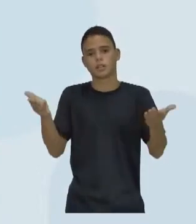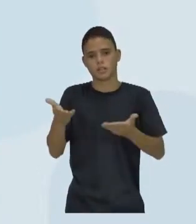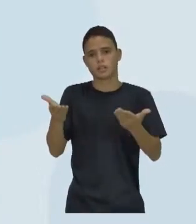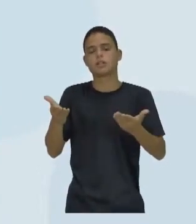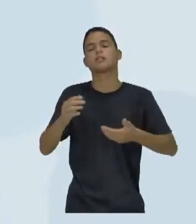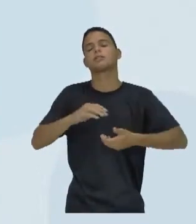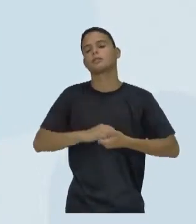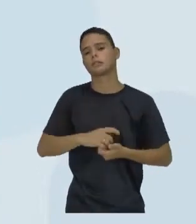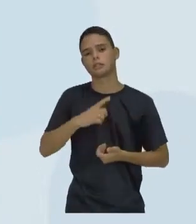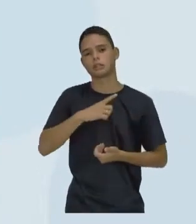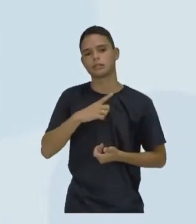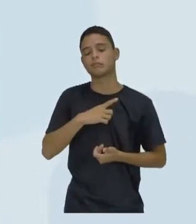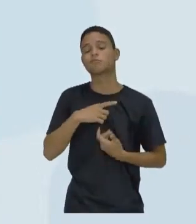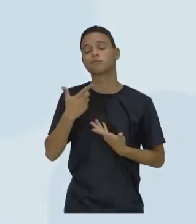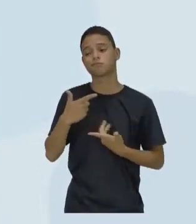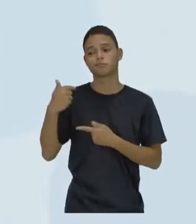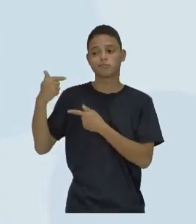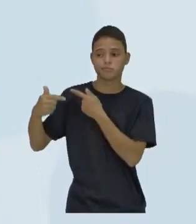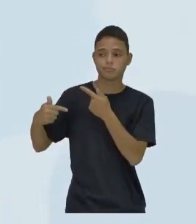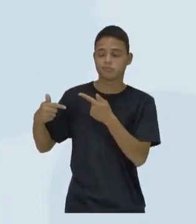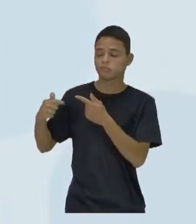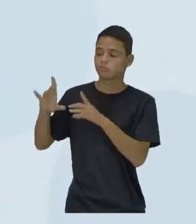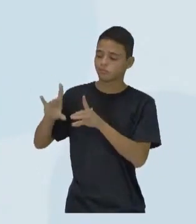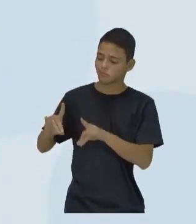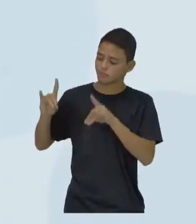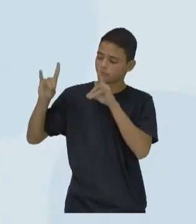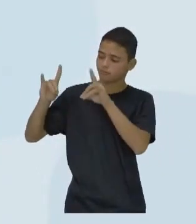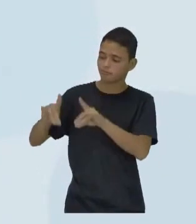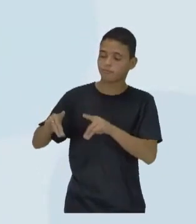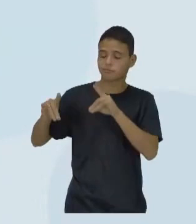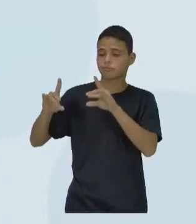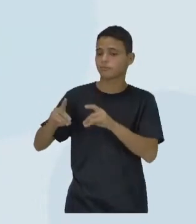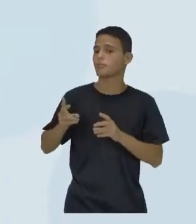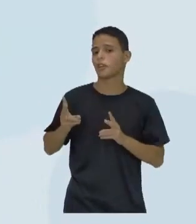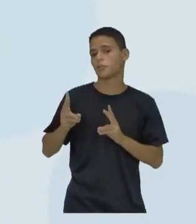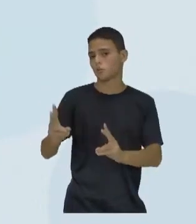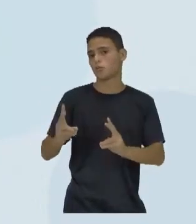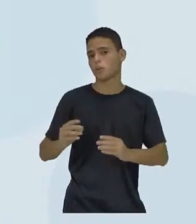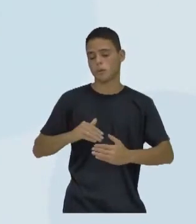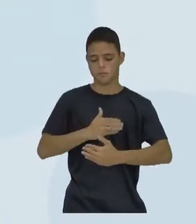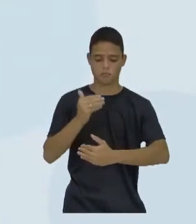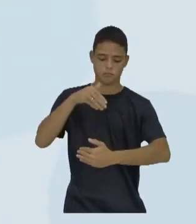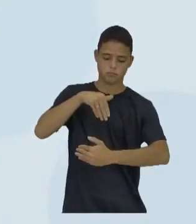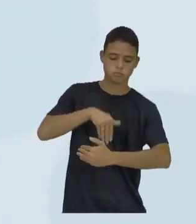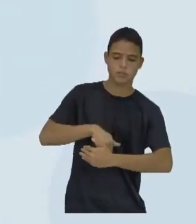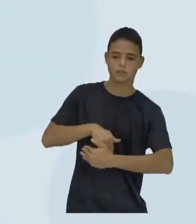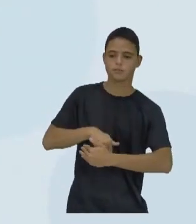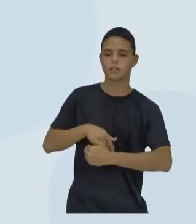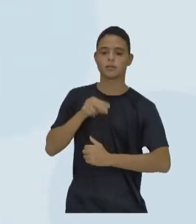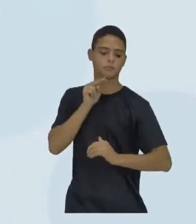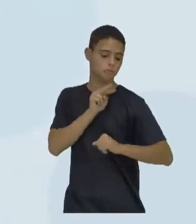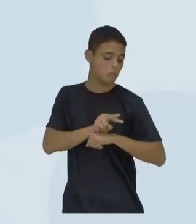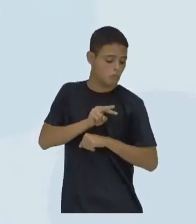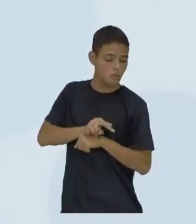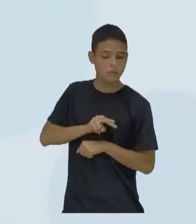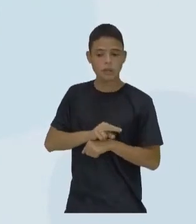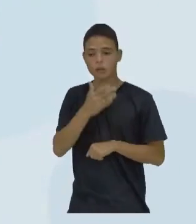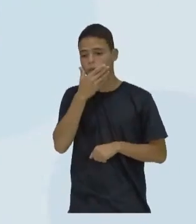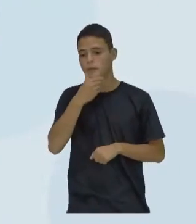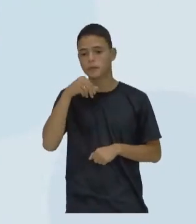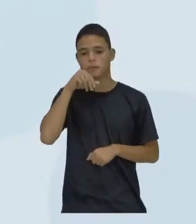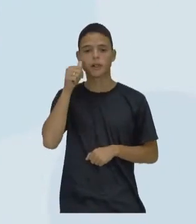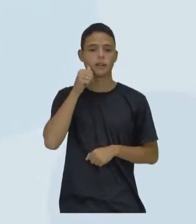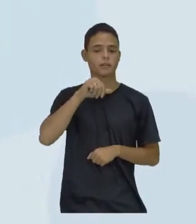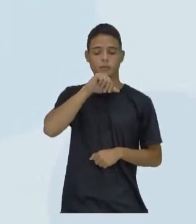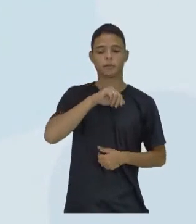risco de termos cangurus que fiquem cada vez mais na bolsa e no bolso dos pais. PS.